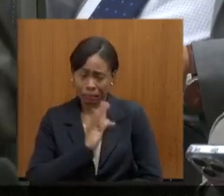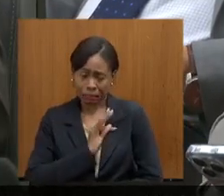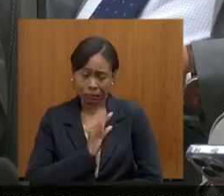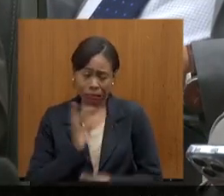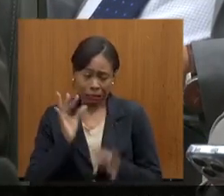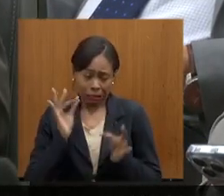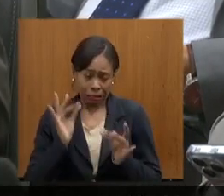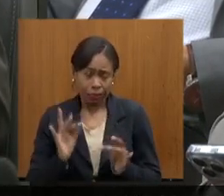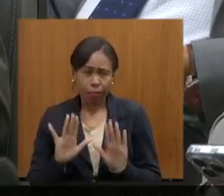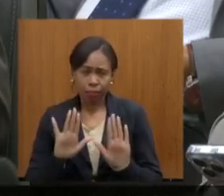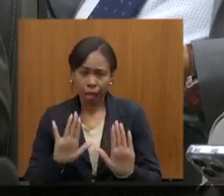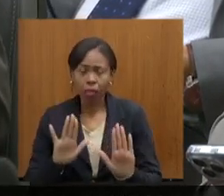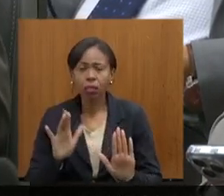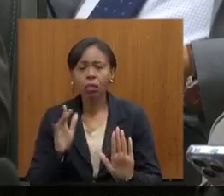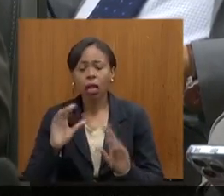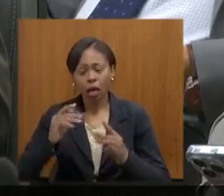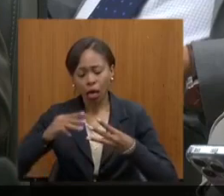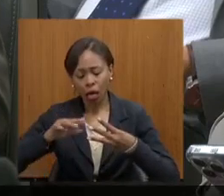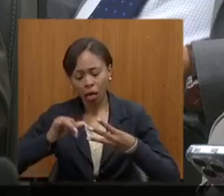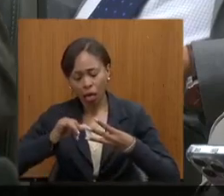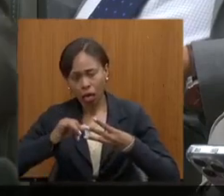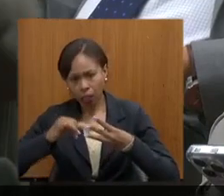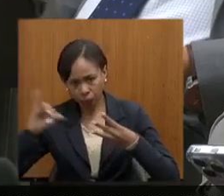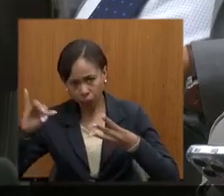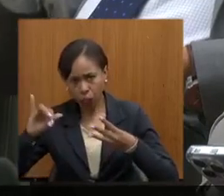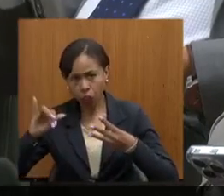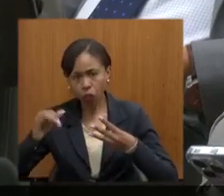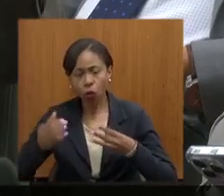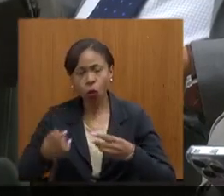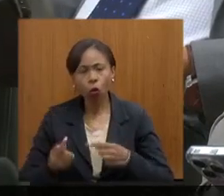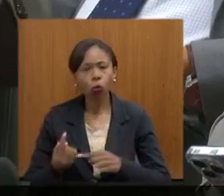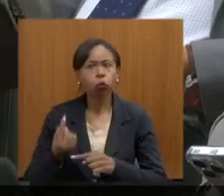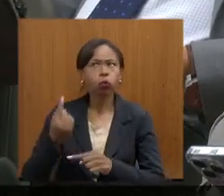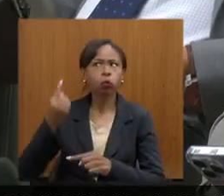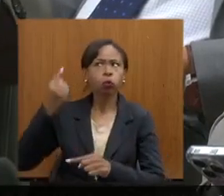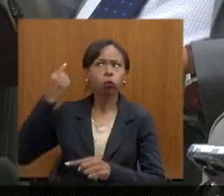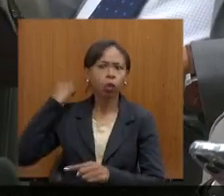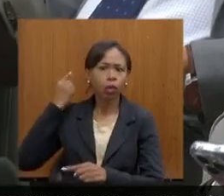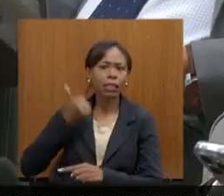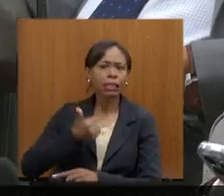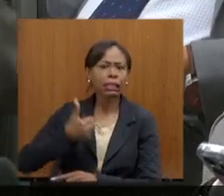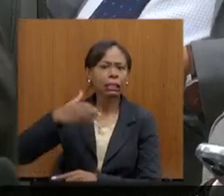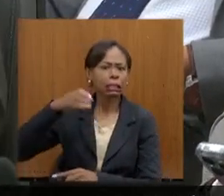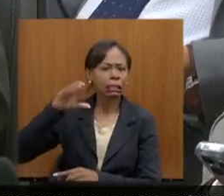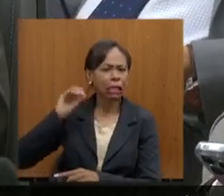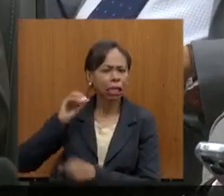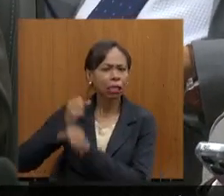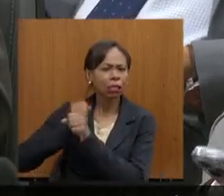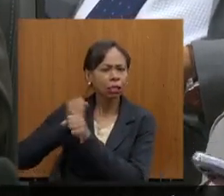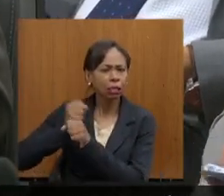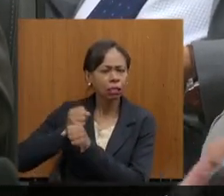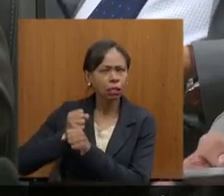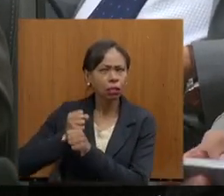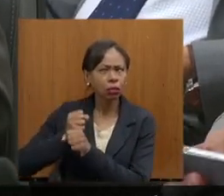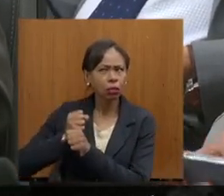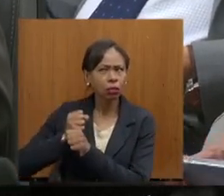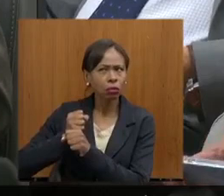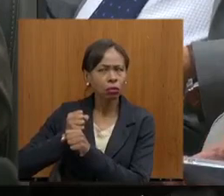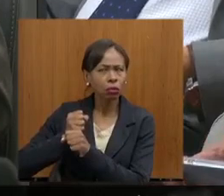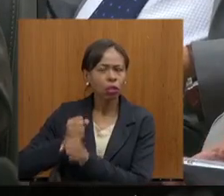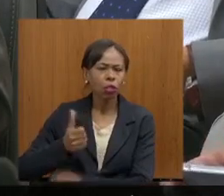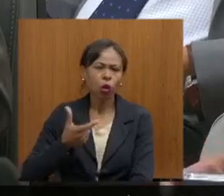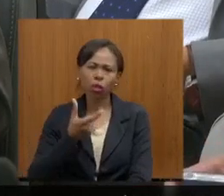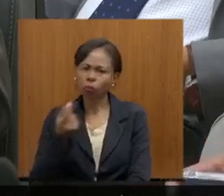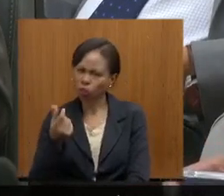Cemig nos últimos é dez anos a gente olhar de 2011 né